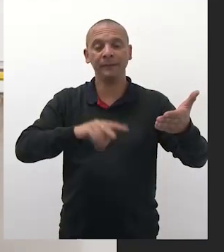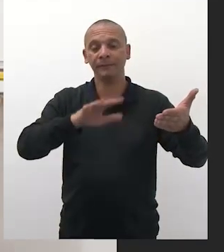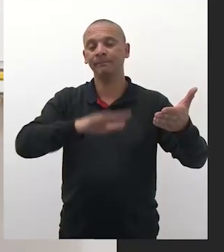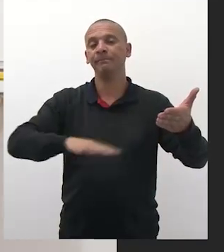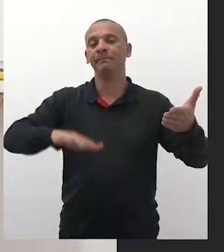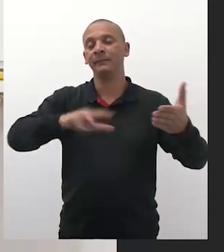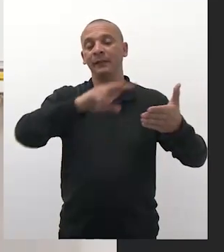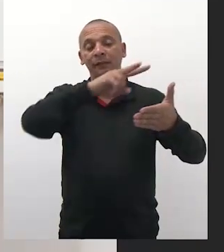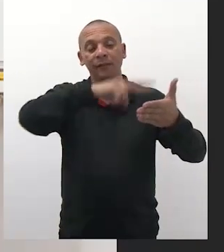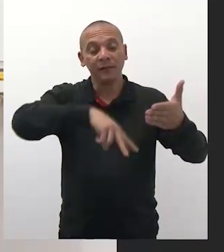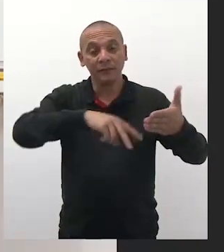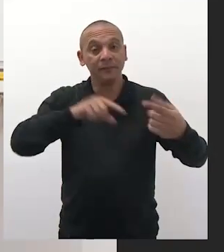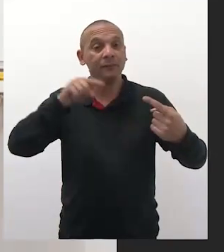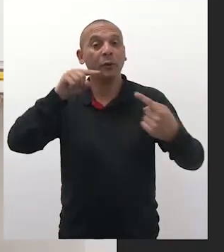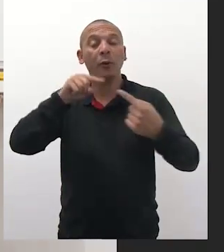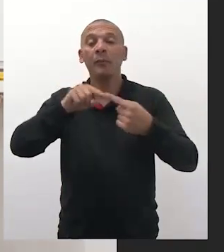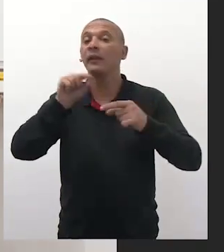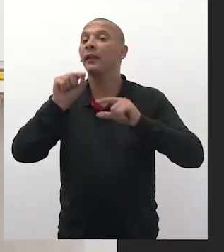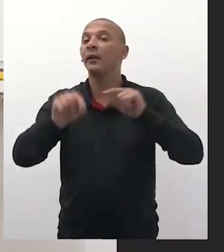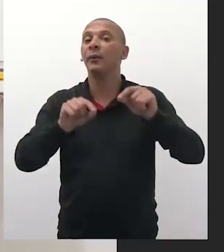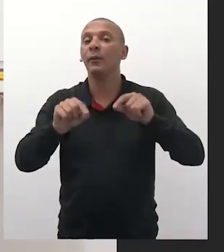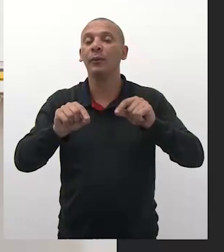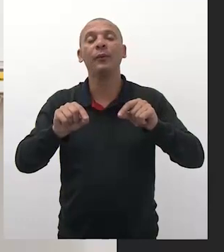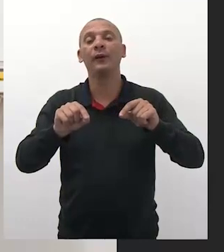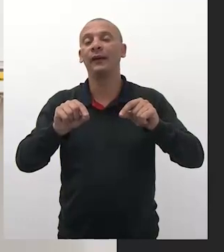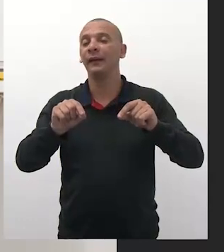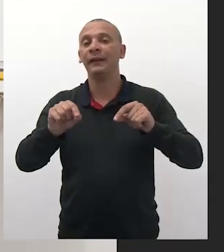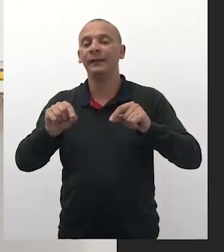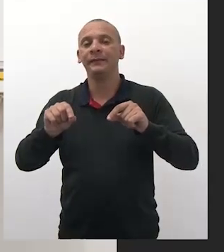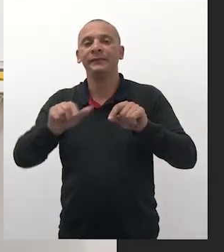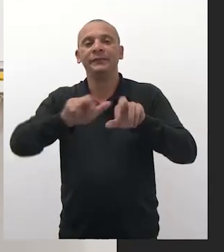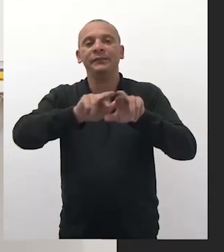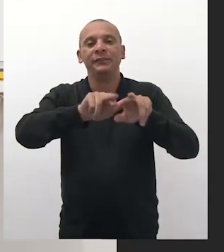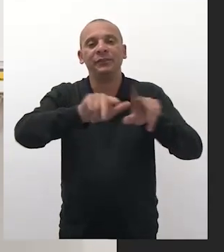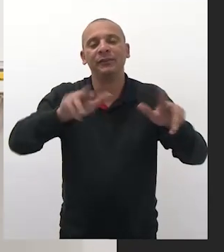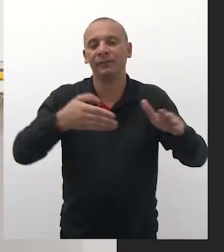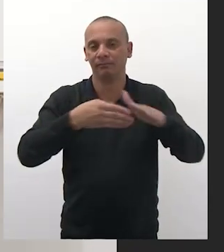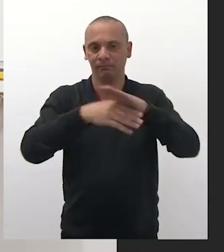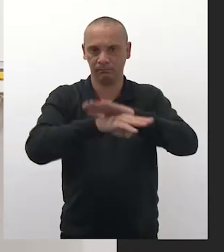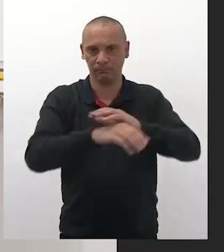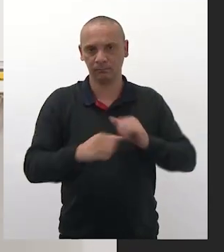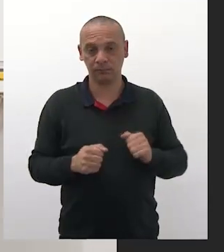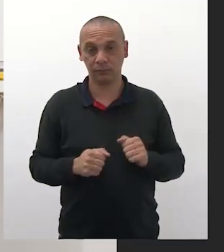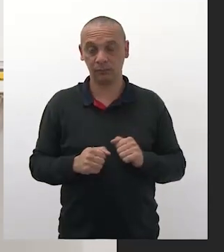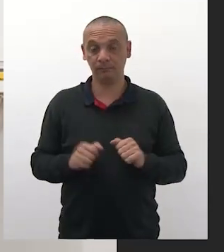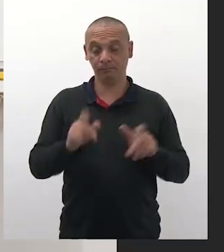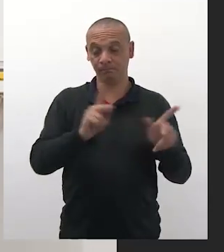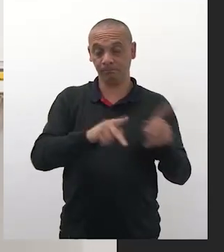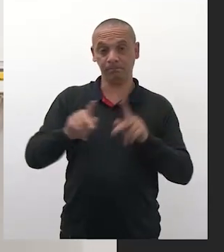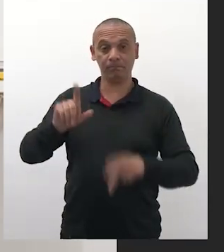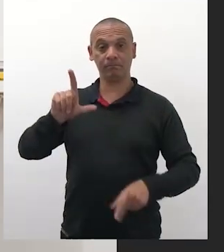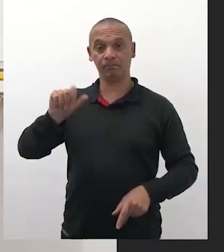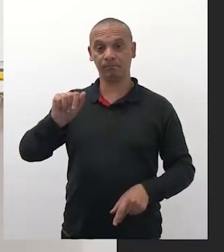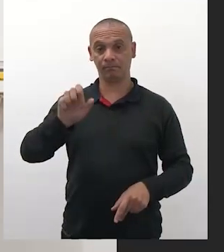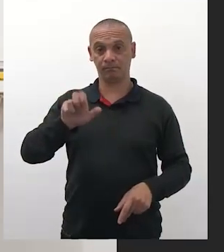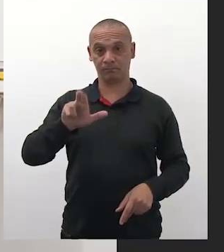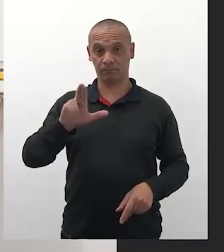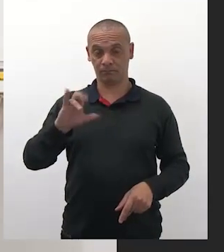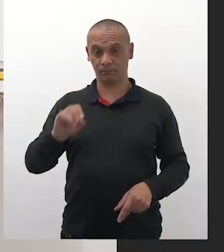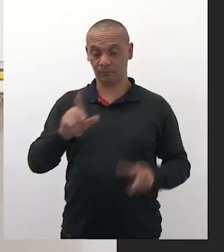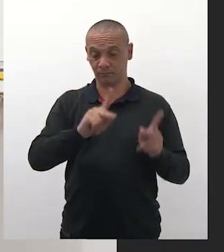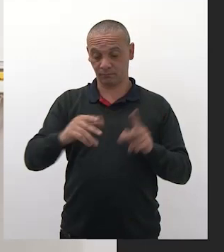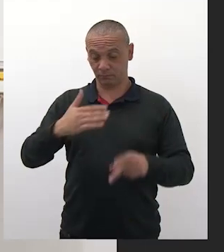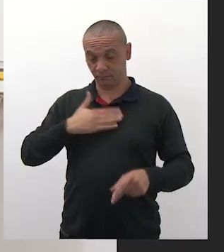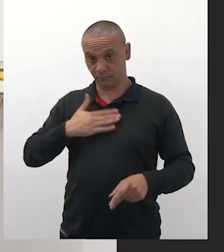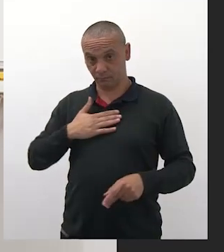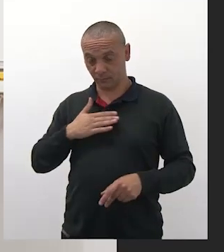né? Ler o ambiente em toda a sua amplitude. E, professor Laércio, a minha professora que marcou a